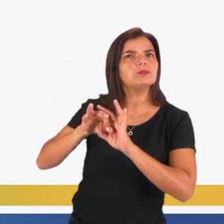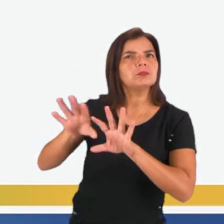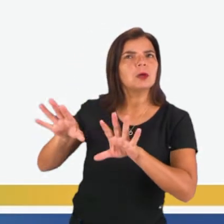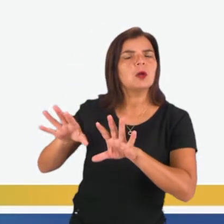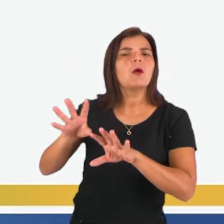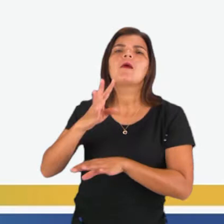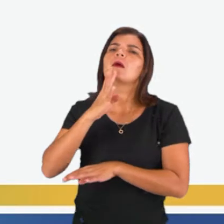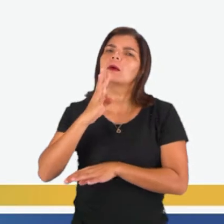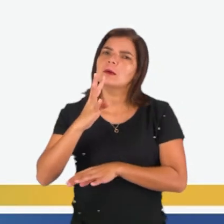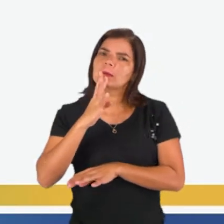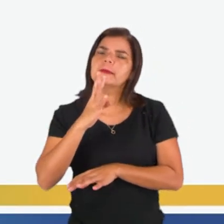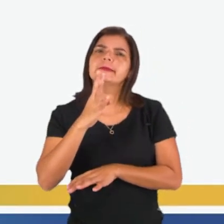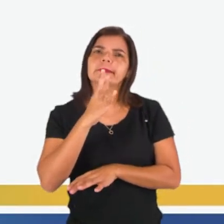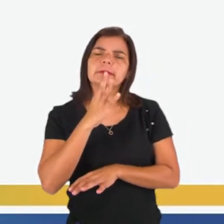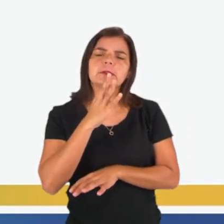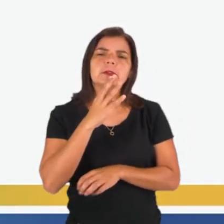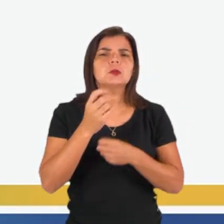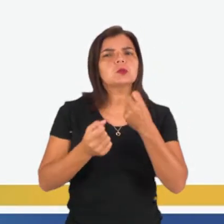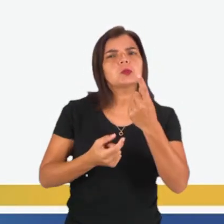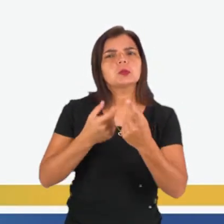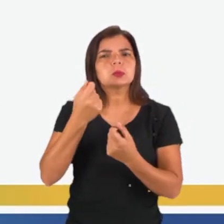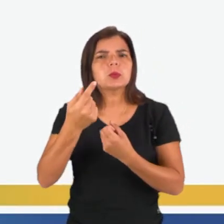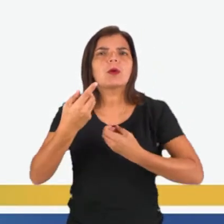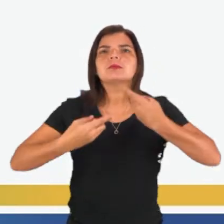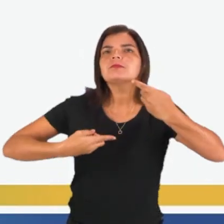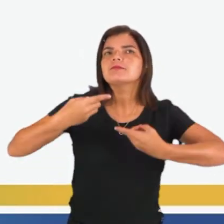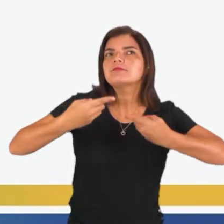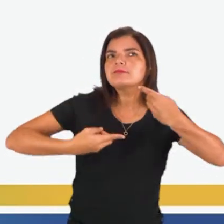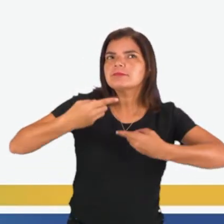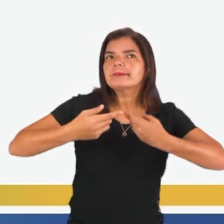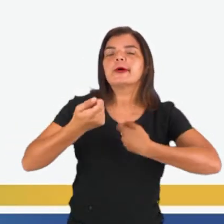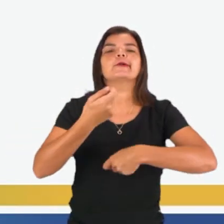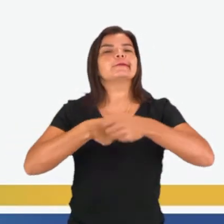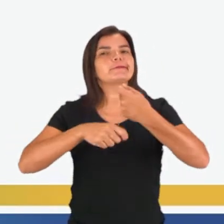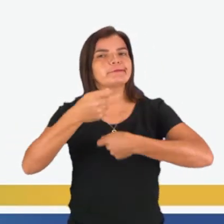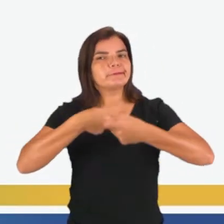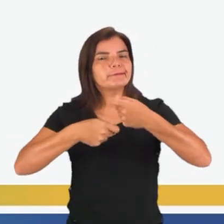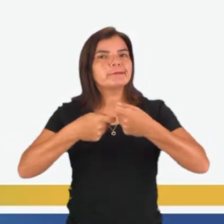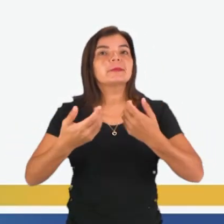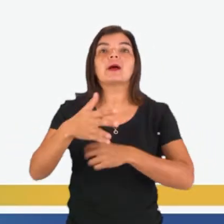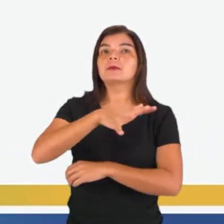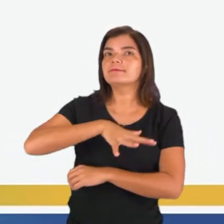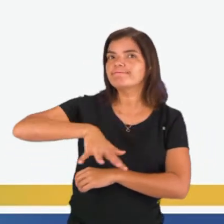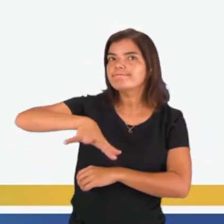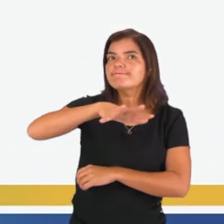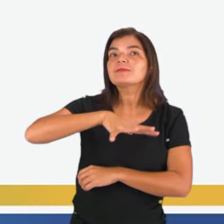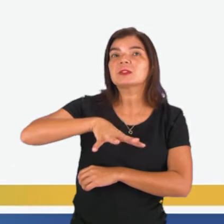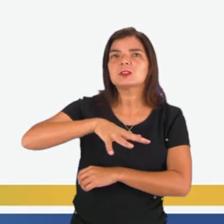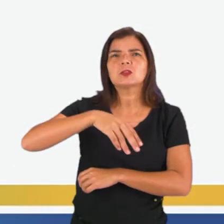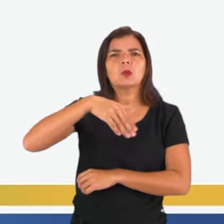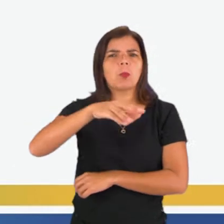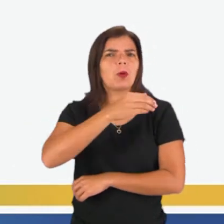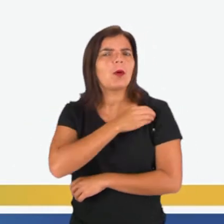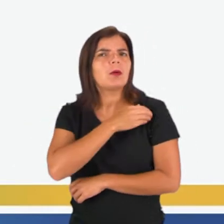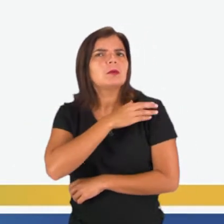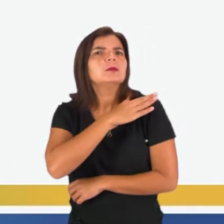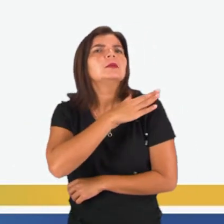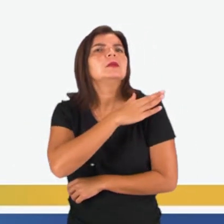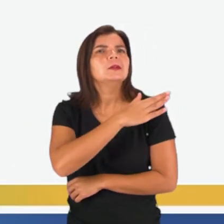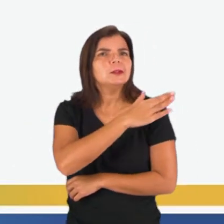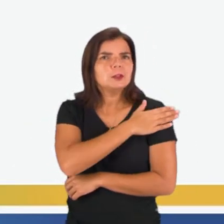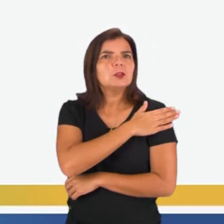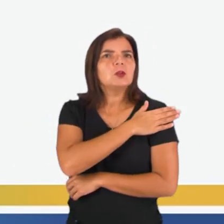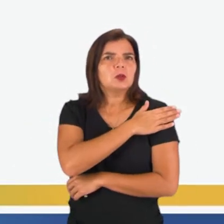têm conhecimentos superficiais sobre a política e a economia. E na maioria das vezes são os